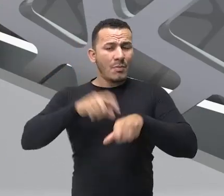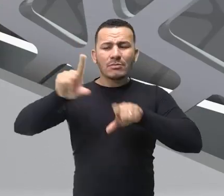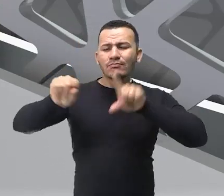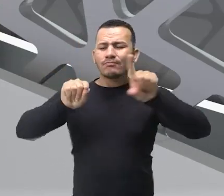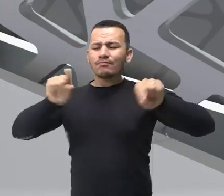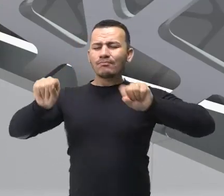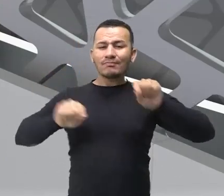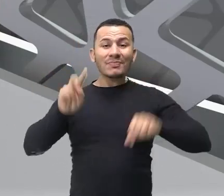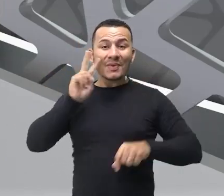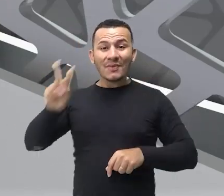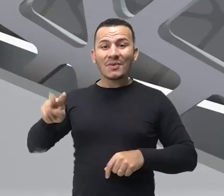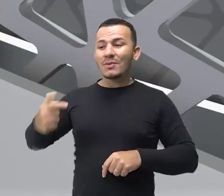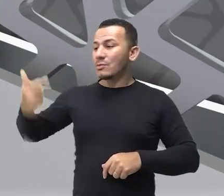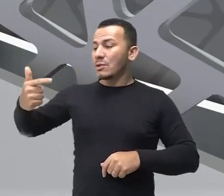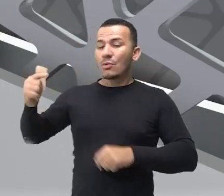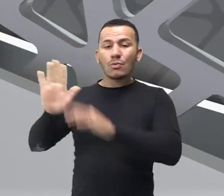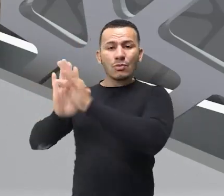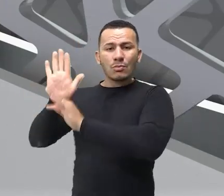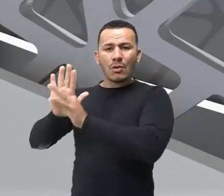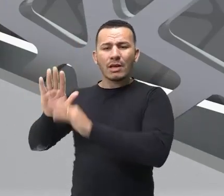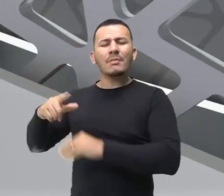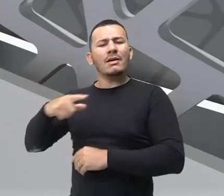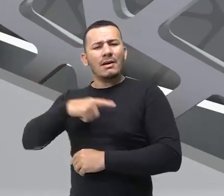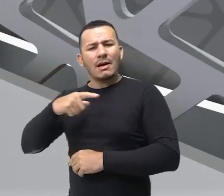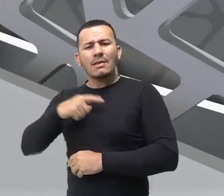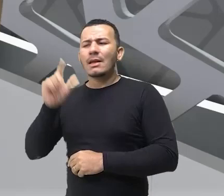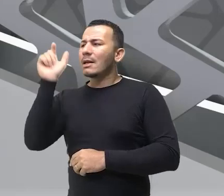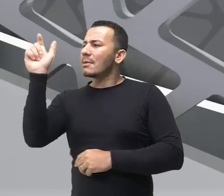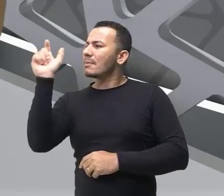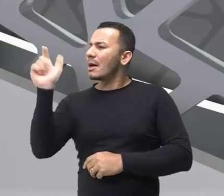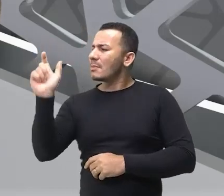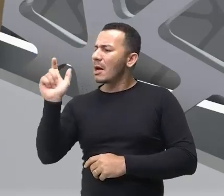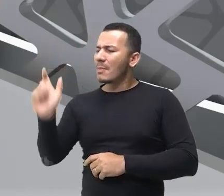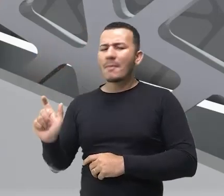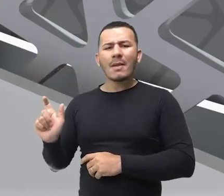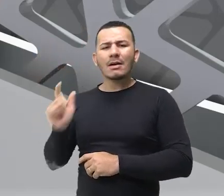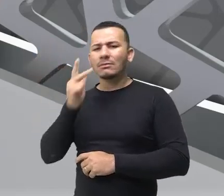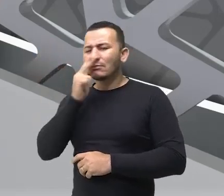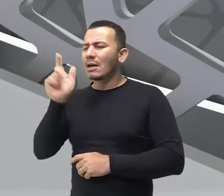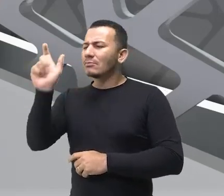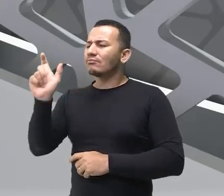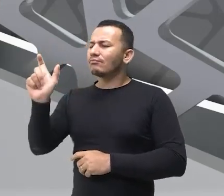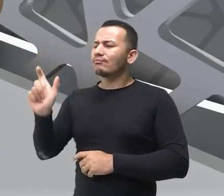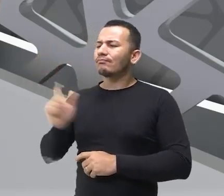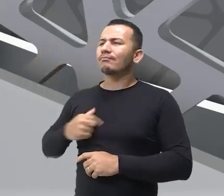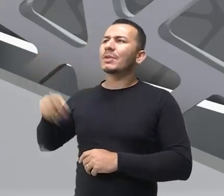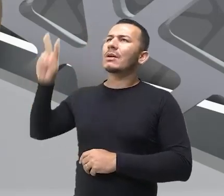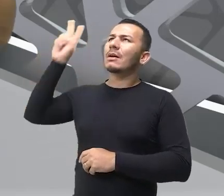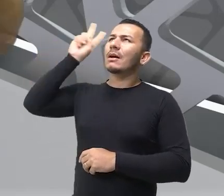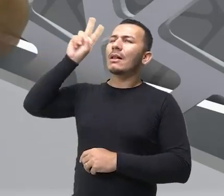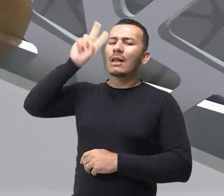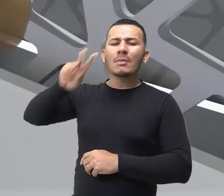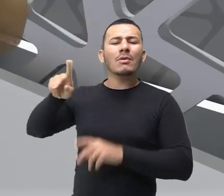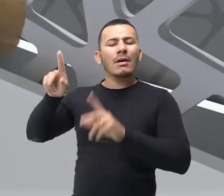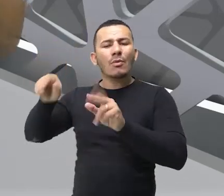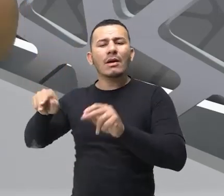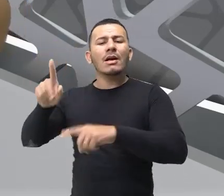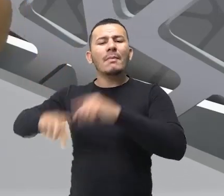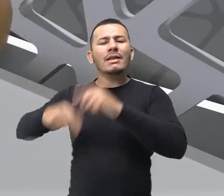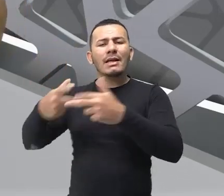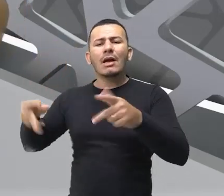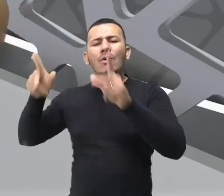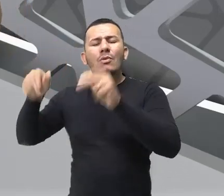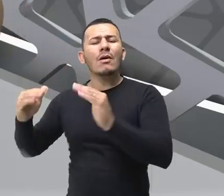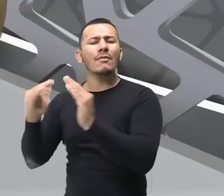poema, no Quebra-Cabeça, perceba que nós tivemos diversos elementos, palavras que remetem a algo que tem nas casas, ou seja,